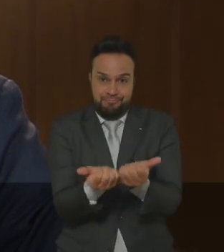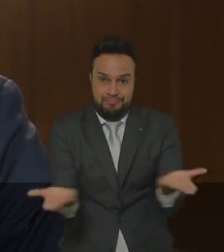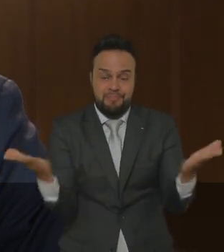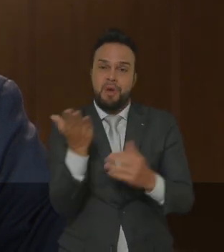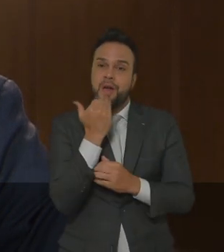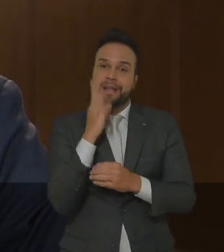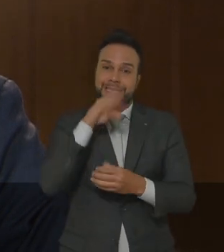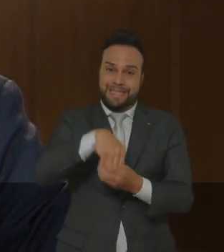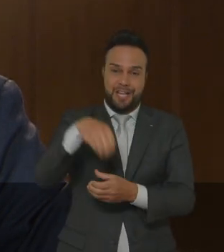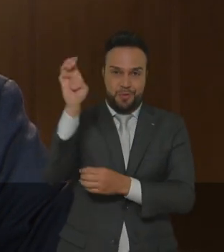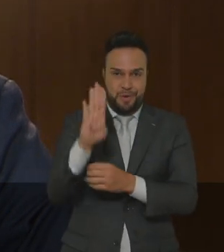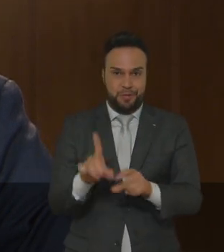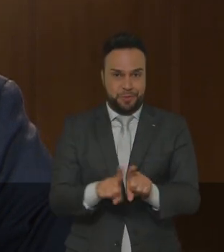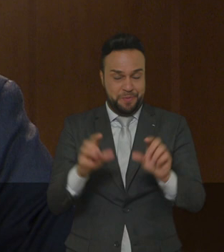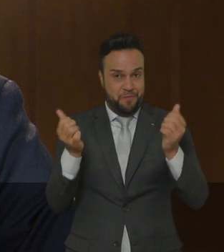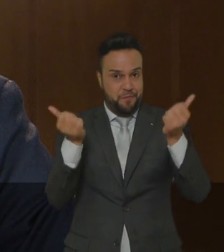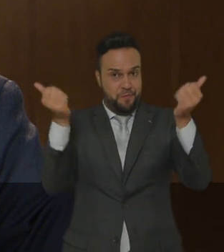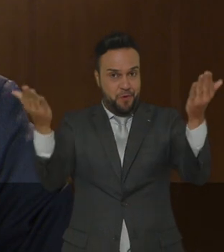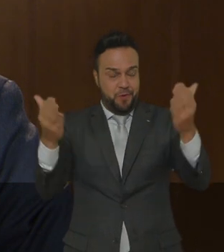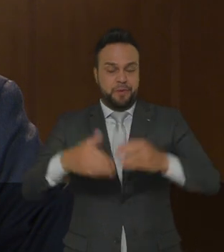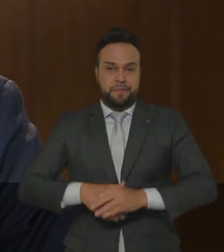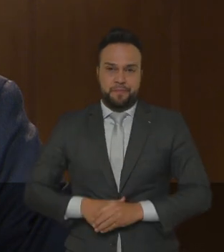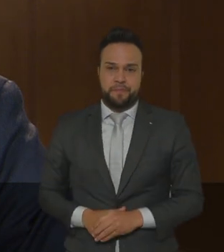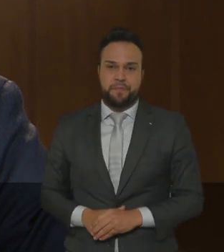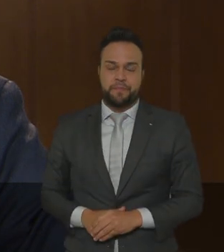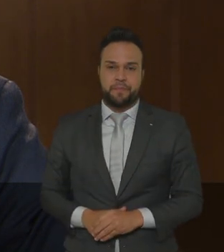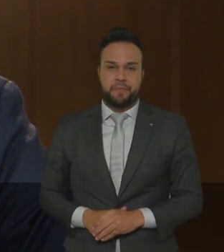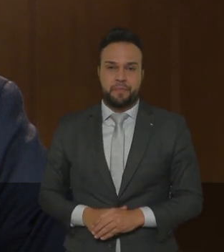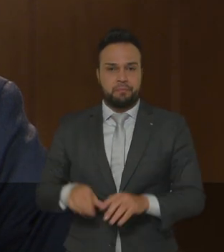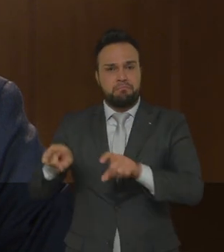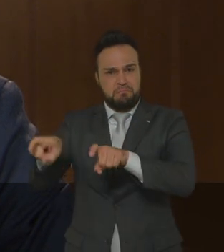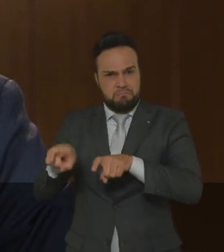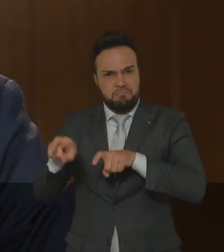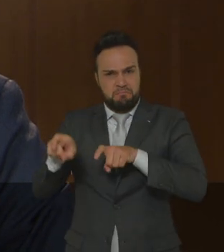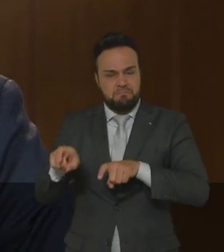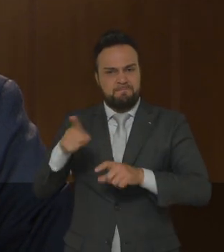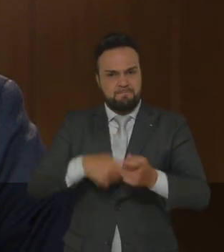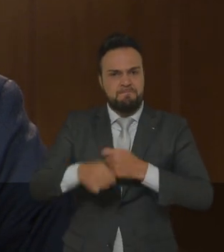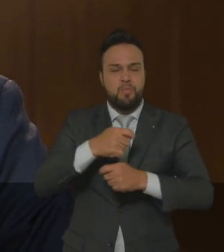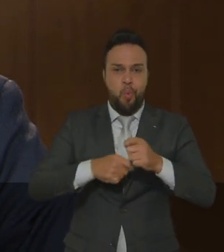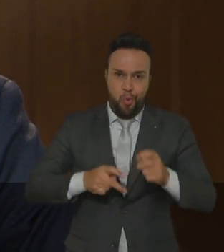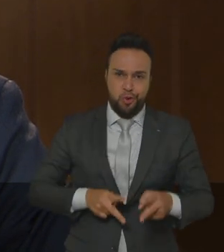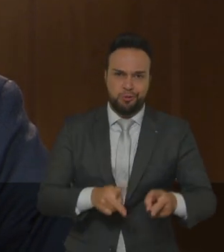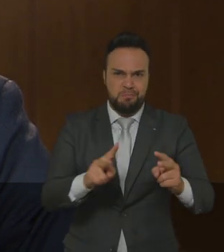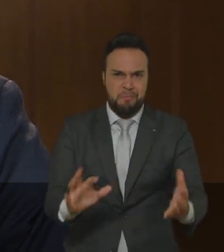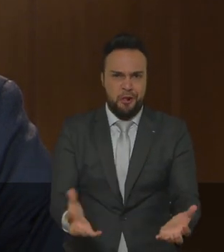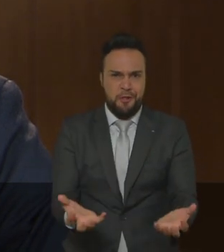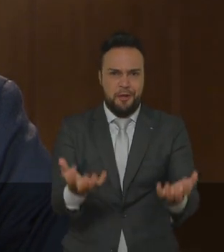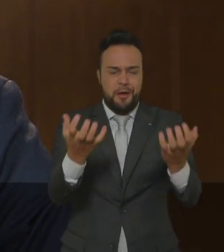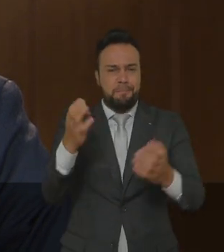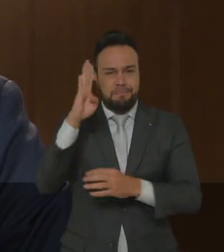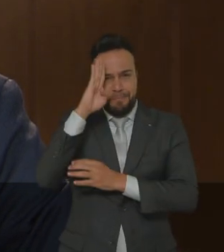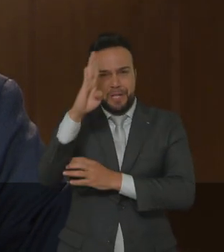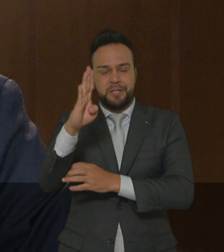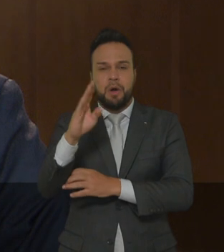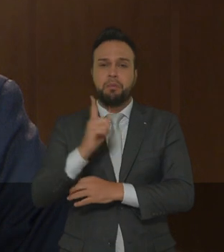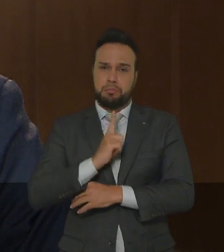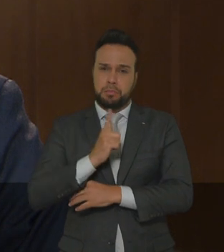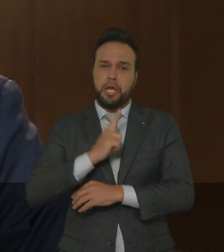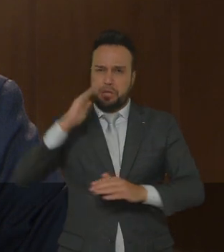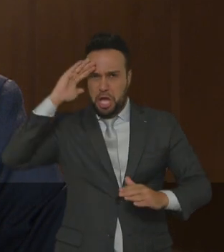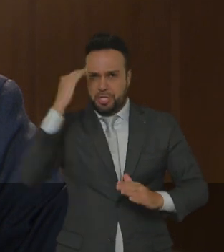ativo todo o fluxo Logístico para distribuição interna e exportação nosso agronegócio continua pujante